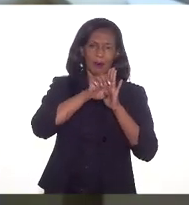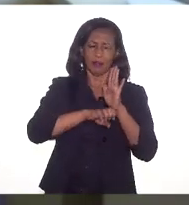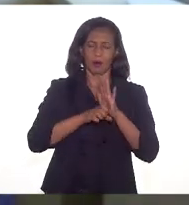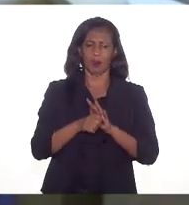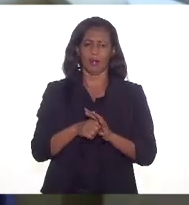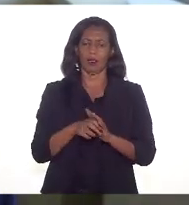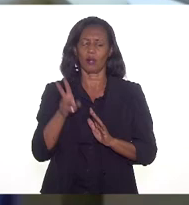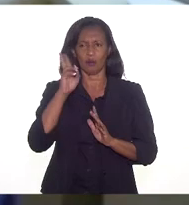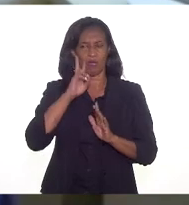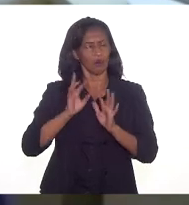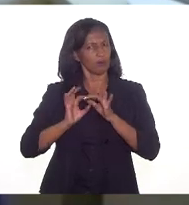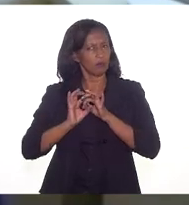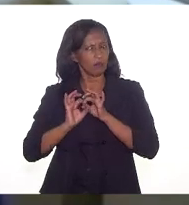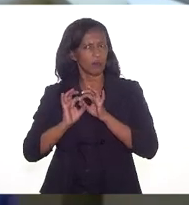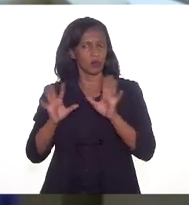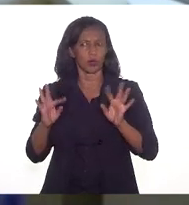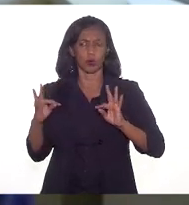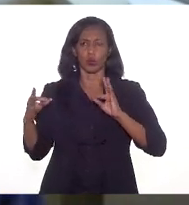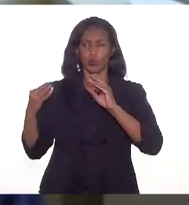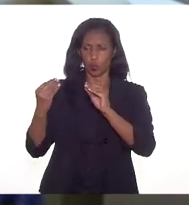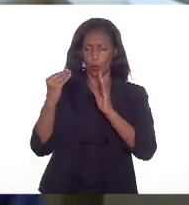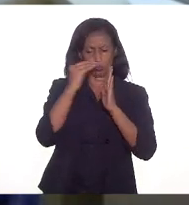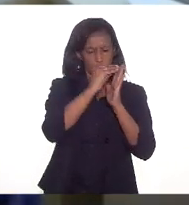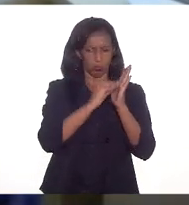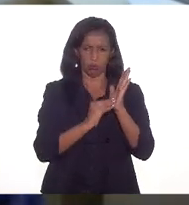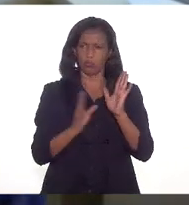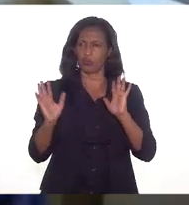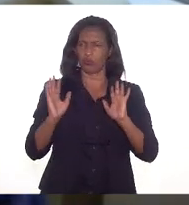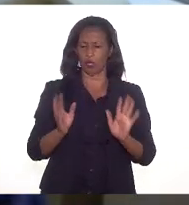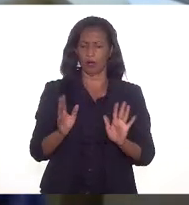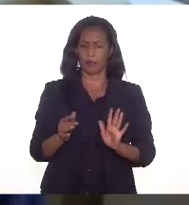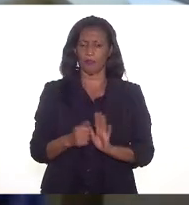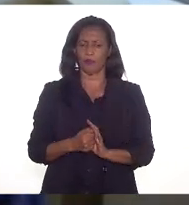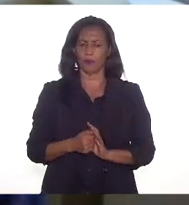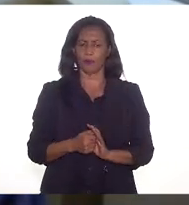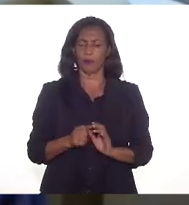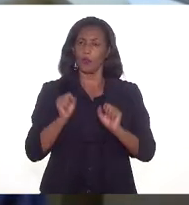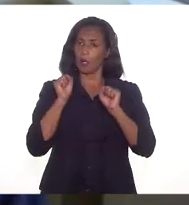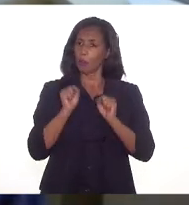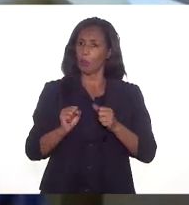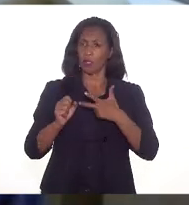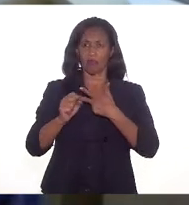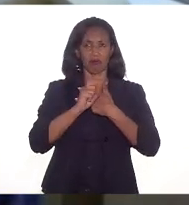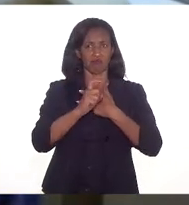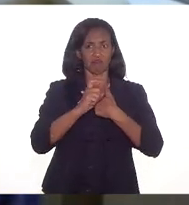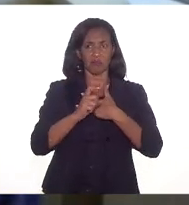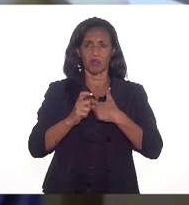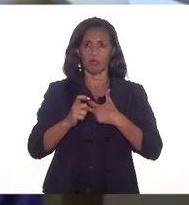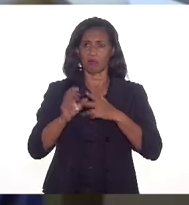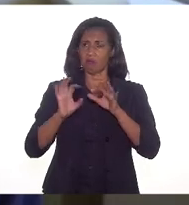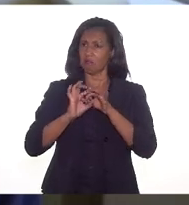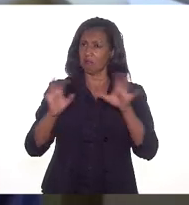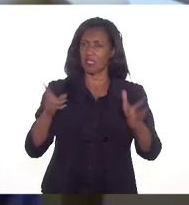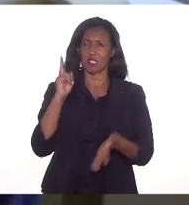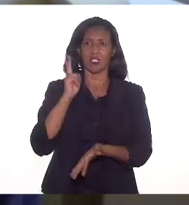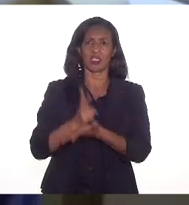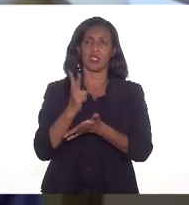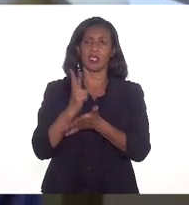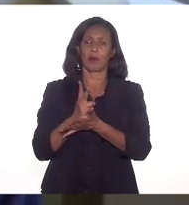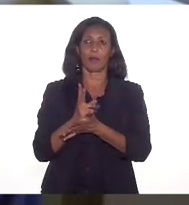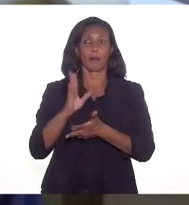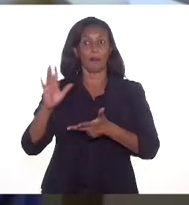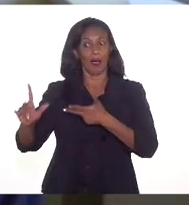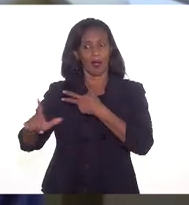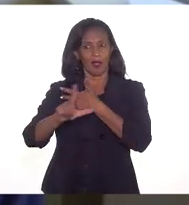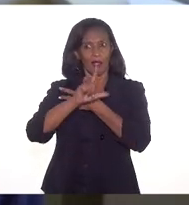porque já tem, né, todos os precedentes. O Poder Executivo está autorizado sempre, né? Mas o Poder